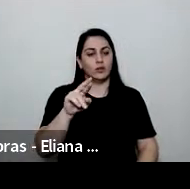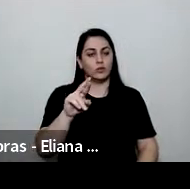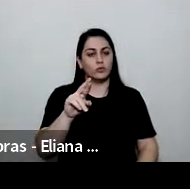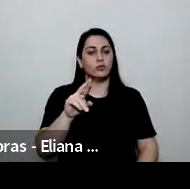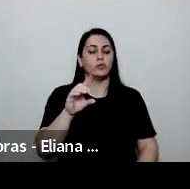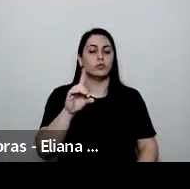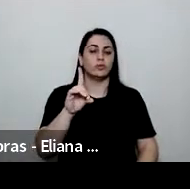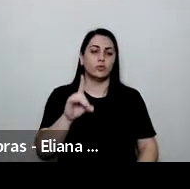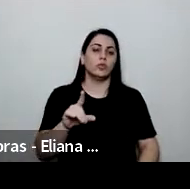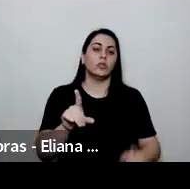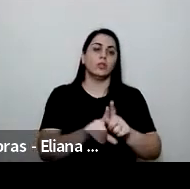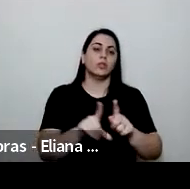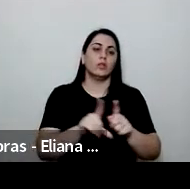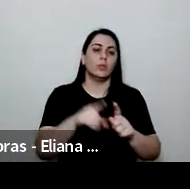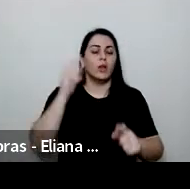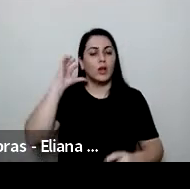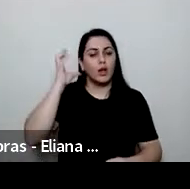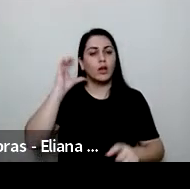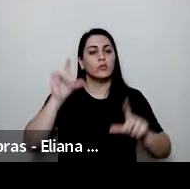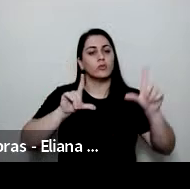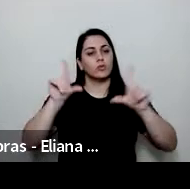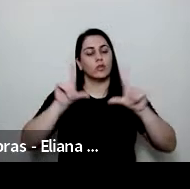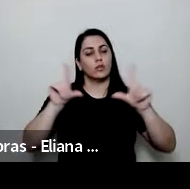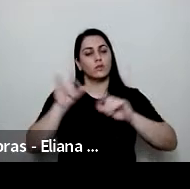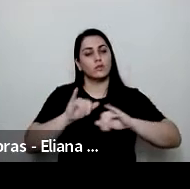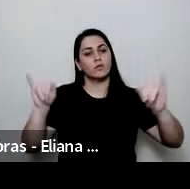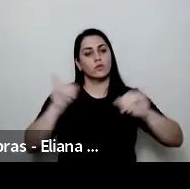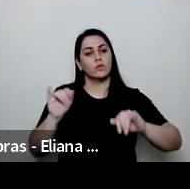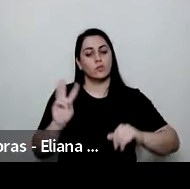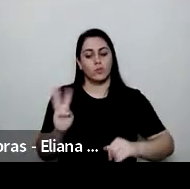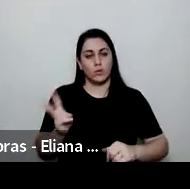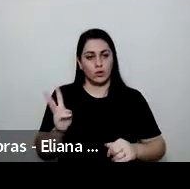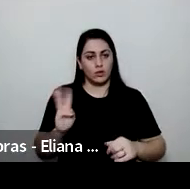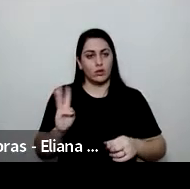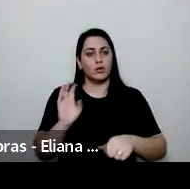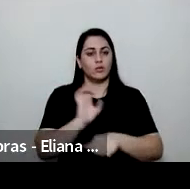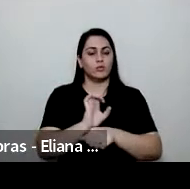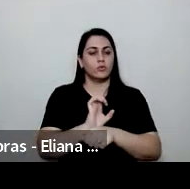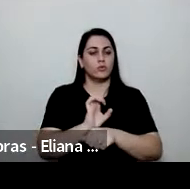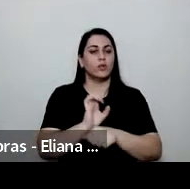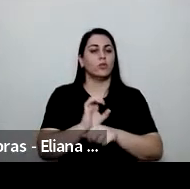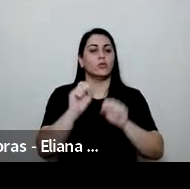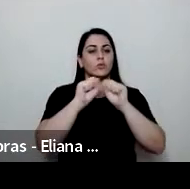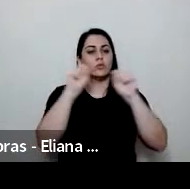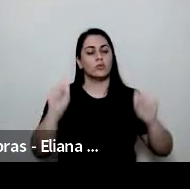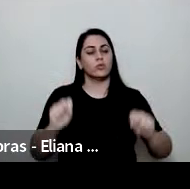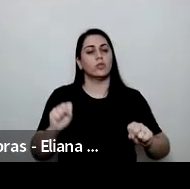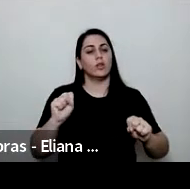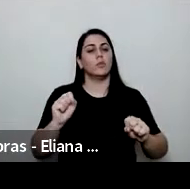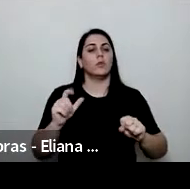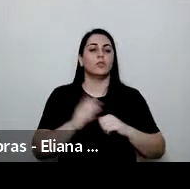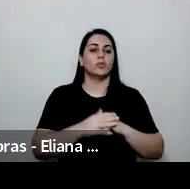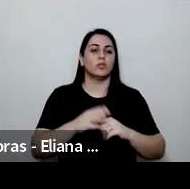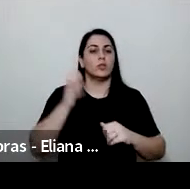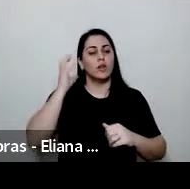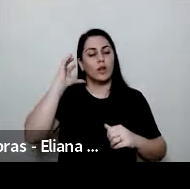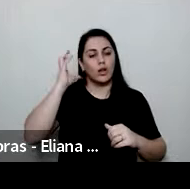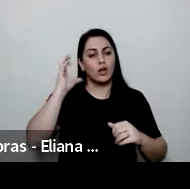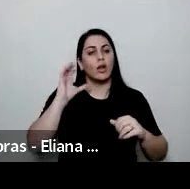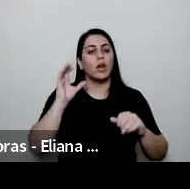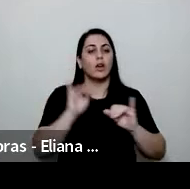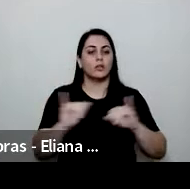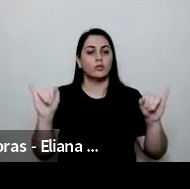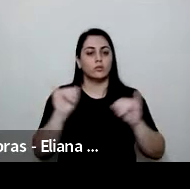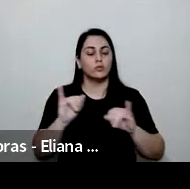televisão Mirante limitada rádio e TV Difusora do Maranhão limitada sistema maranhense de Rádio Difusão limitada rádio